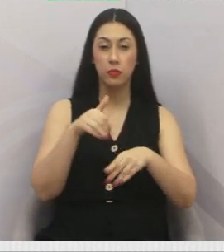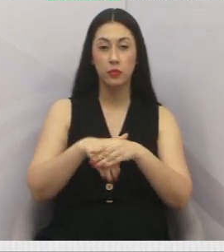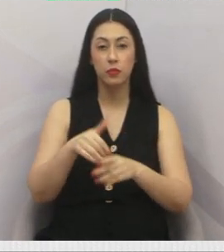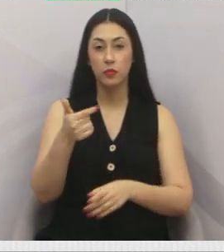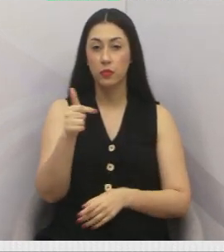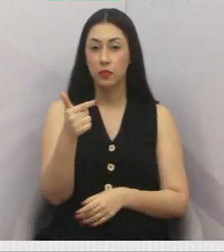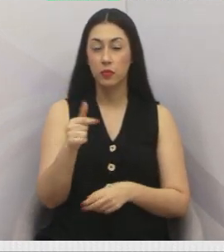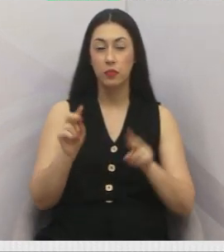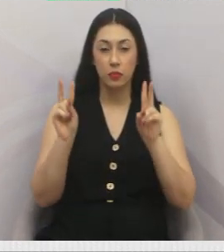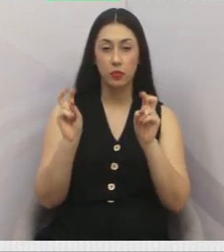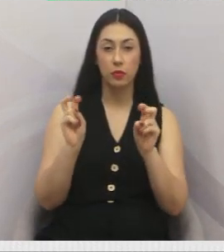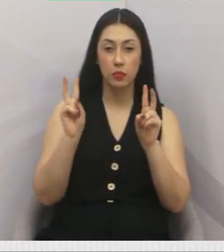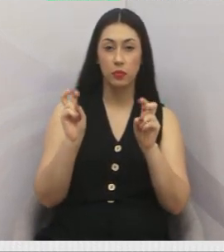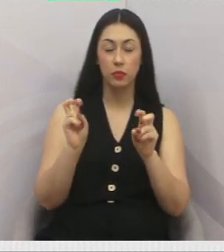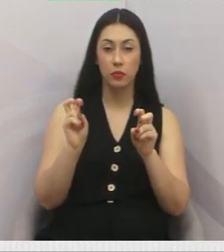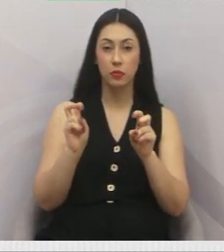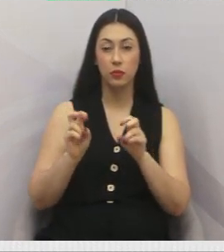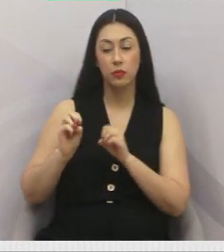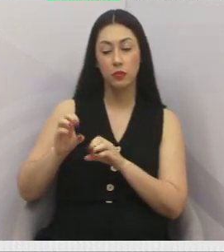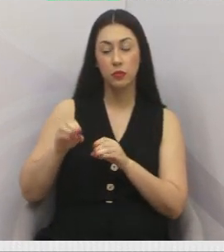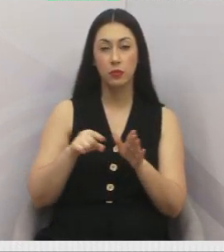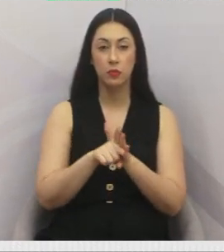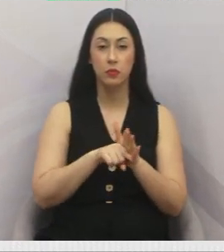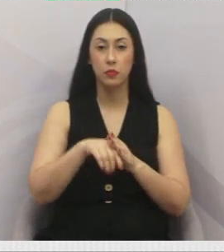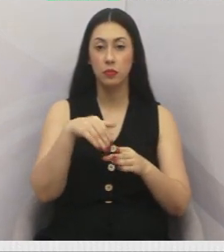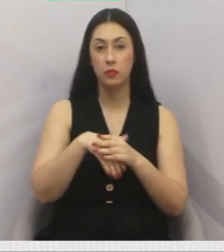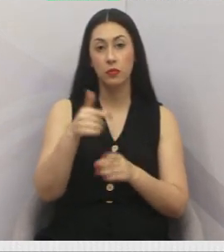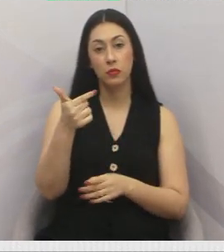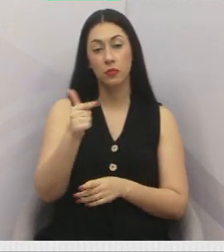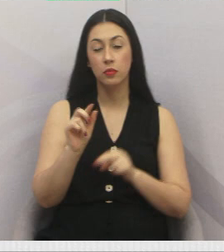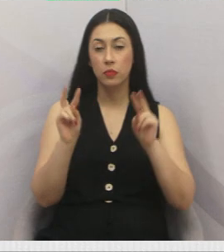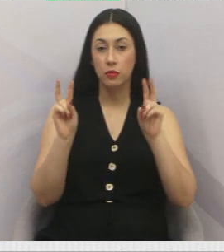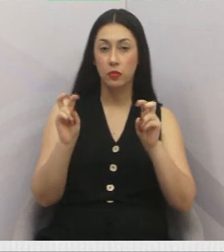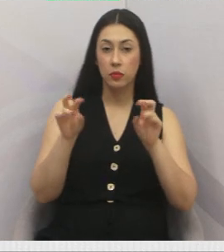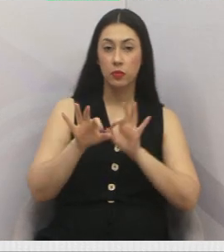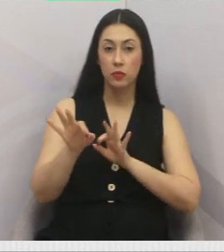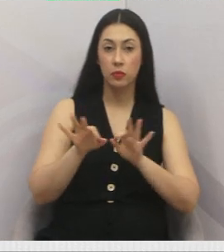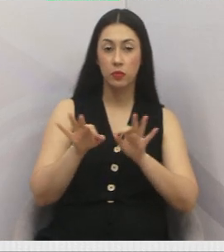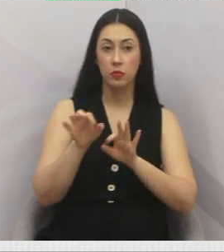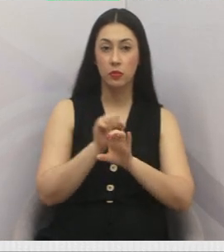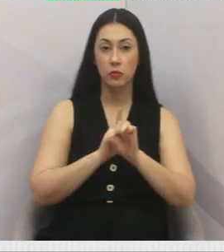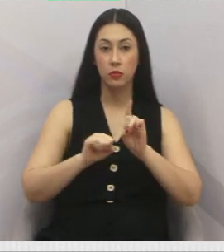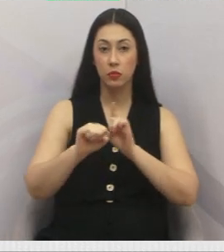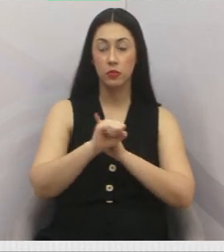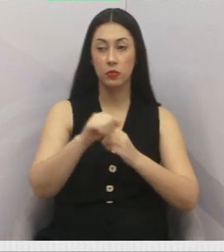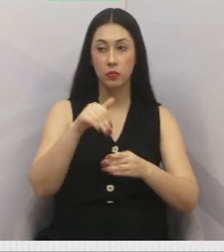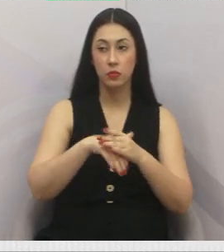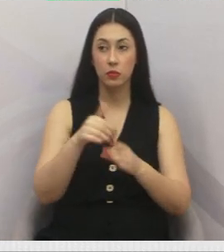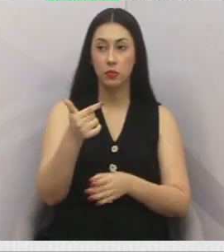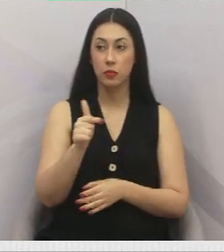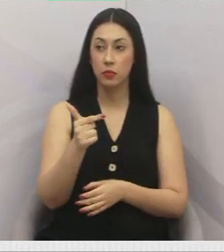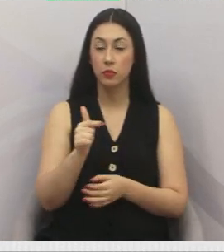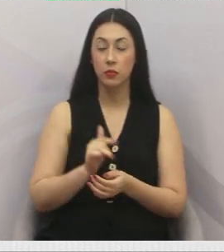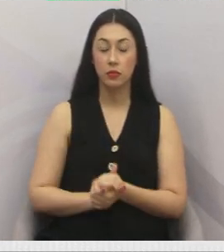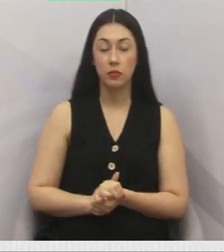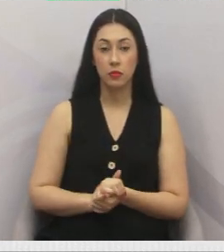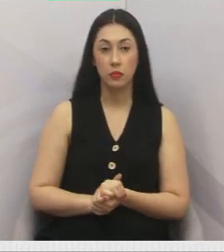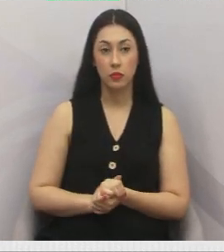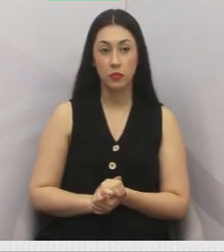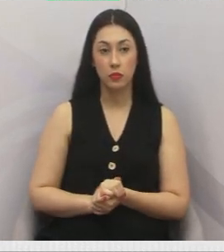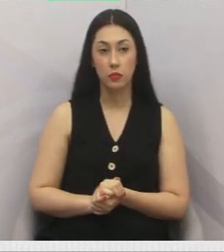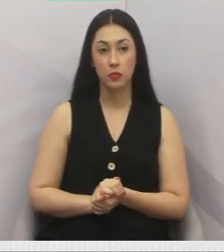branco. Segmento entidades acadêmicas, voto em branco. Segmento organização da sociedade civil, voto em branco. Próximo